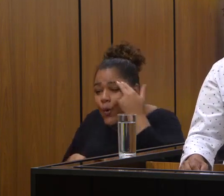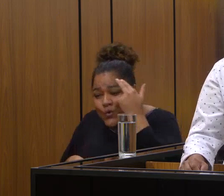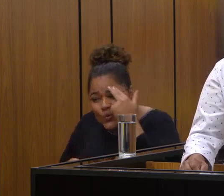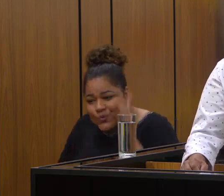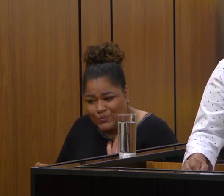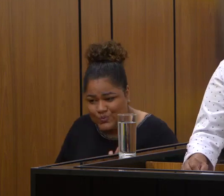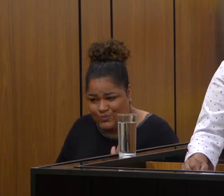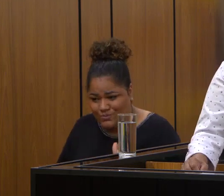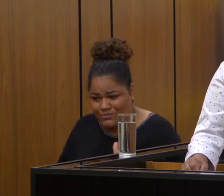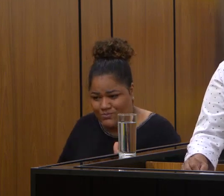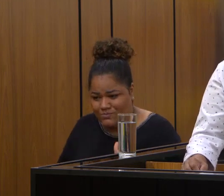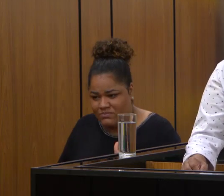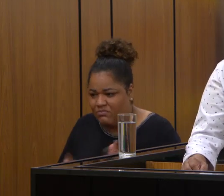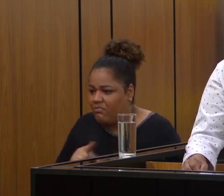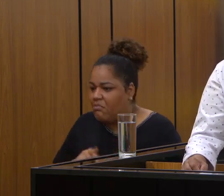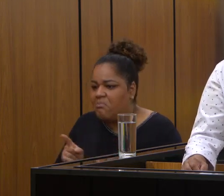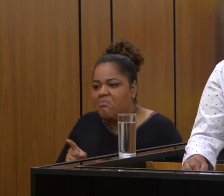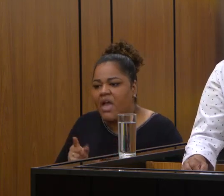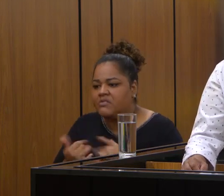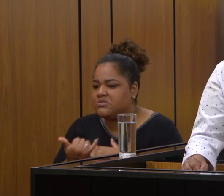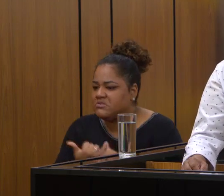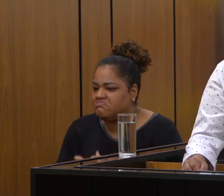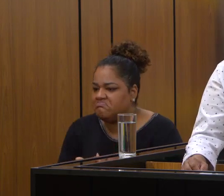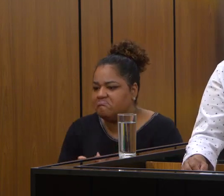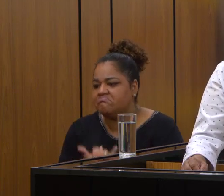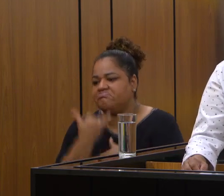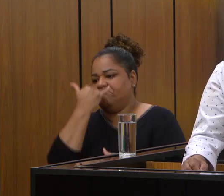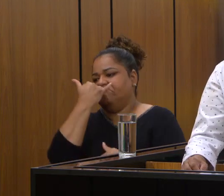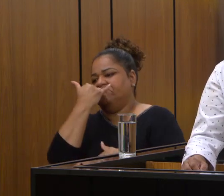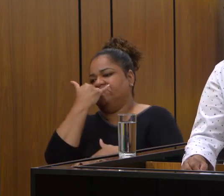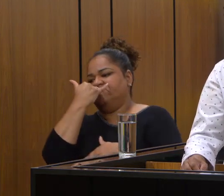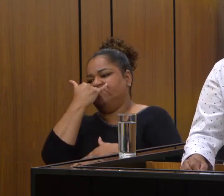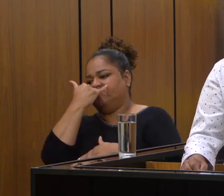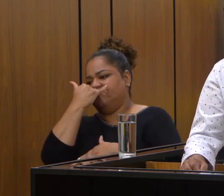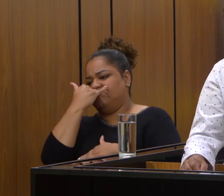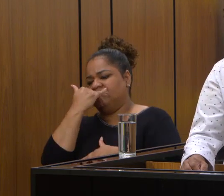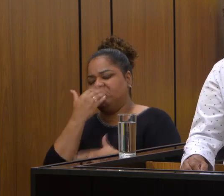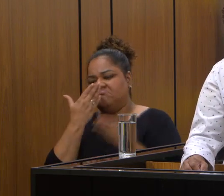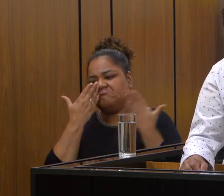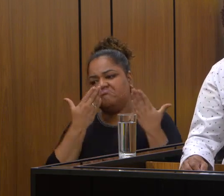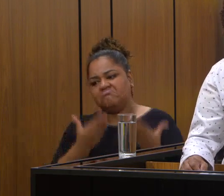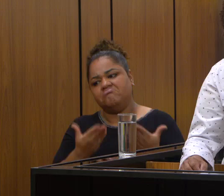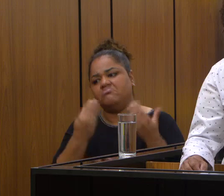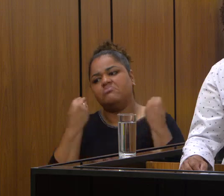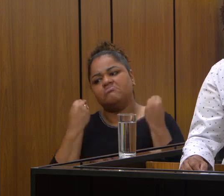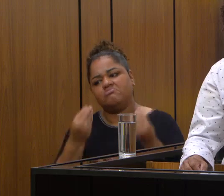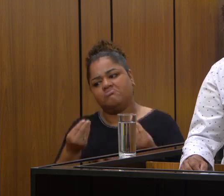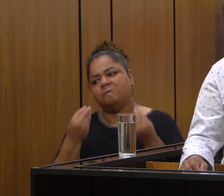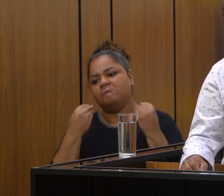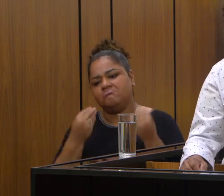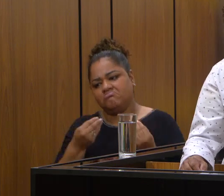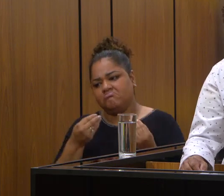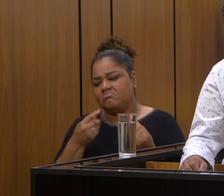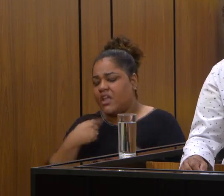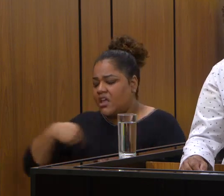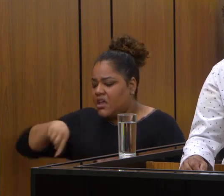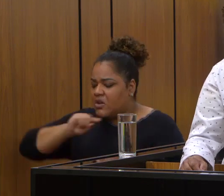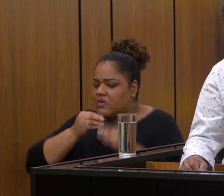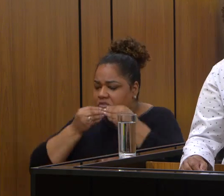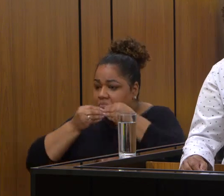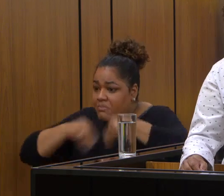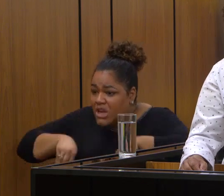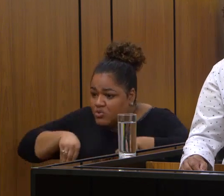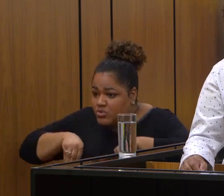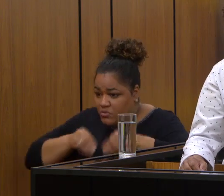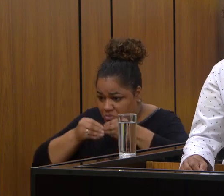porém fomos covardemente ludibriados ficando com sequelas psicológicas